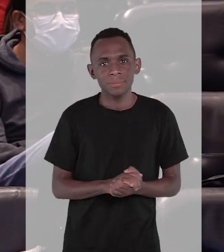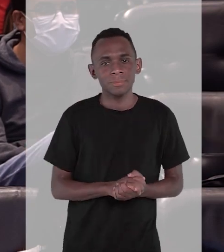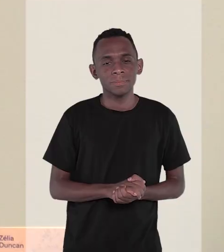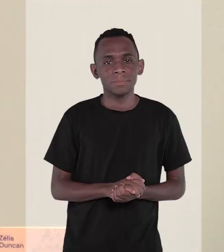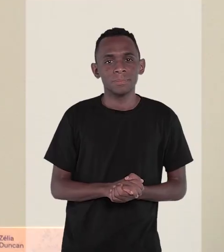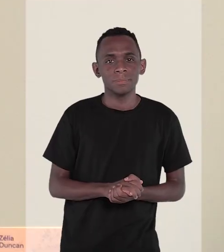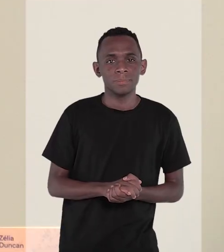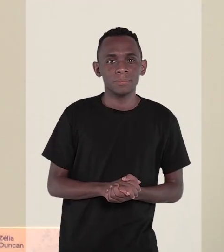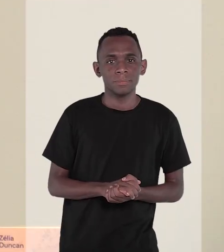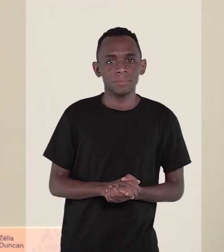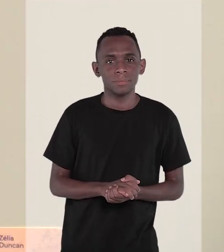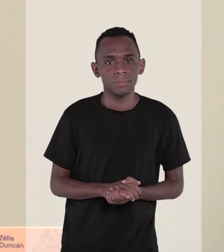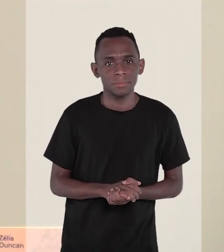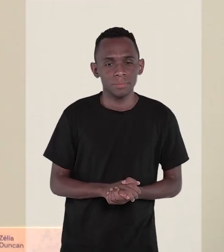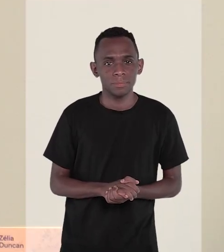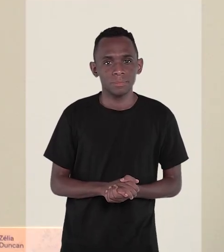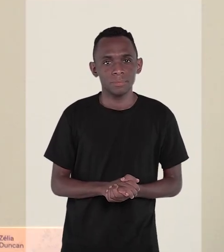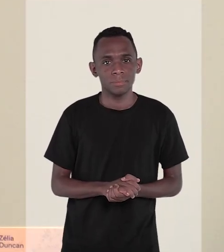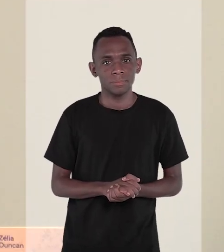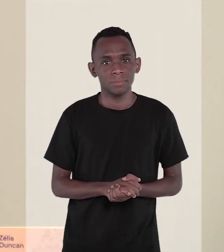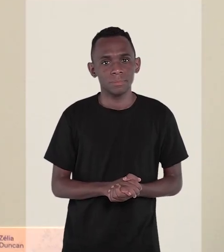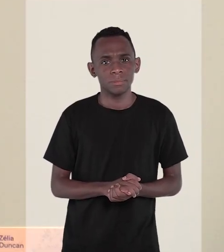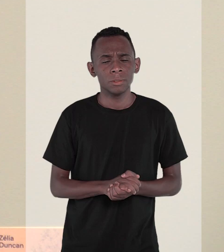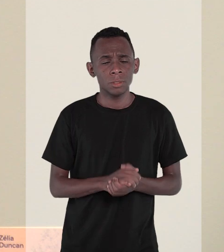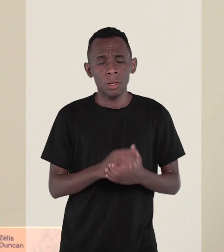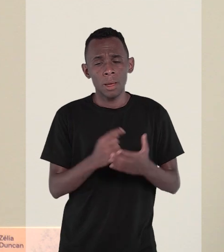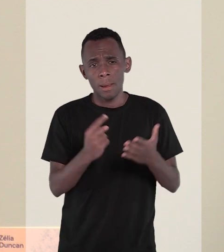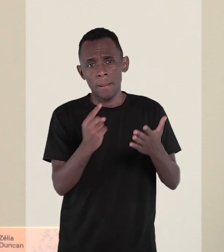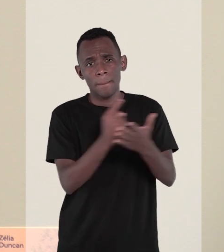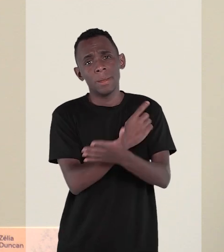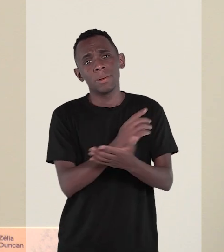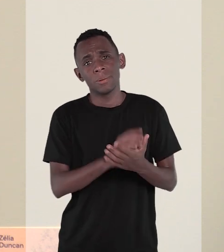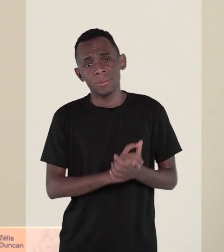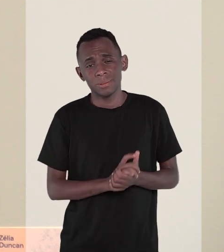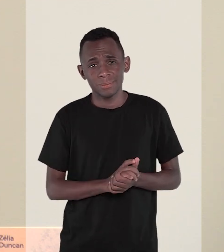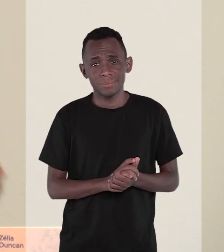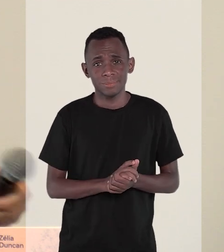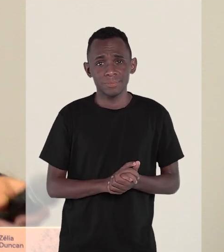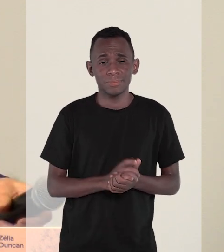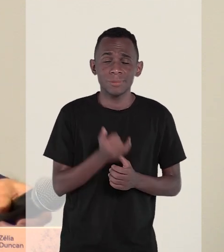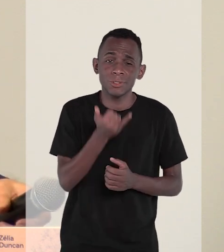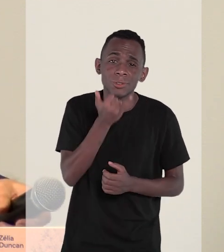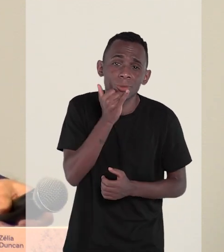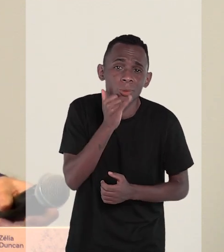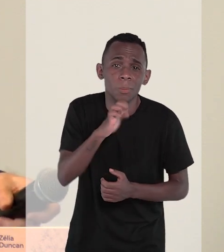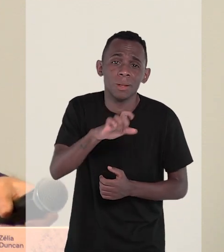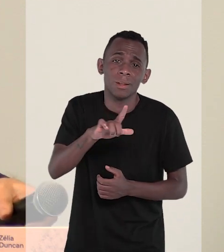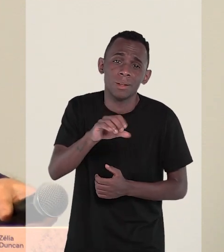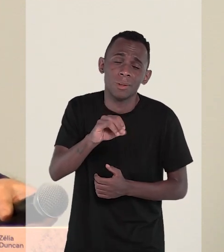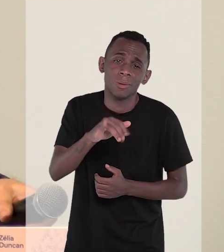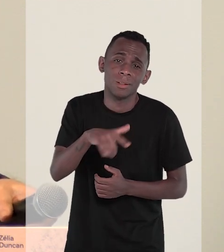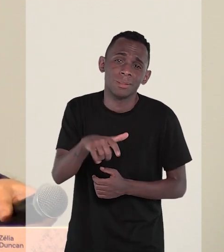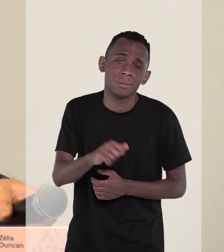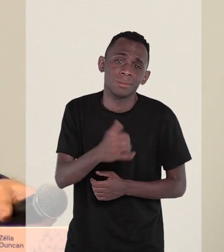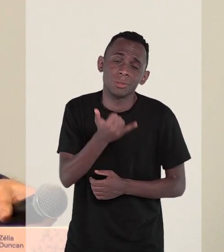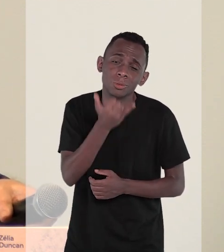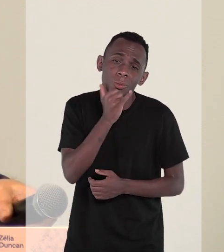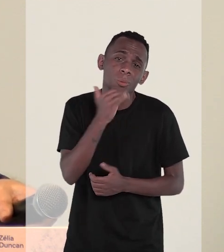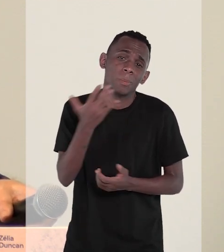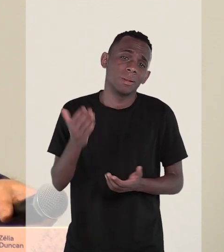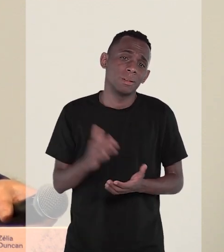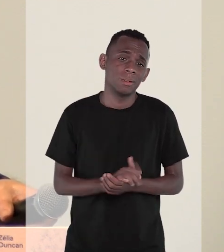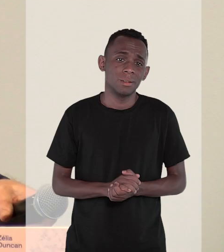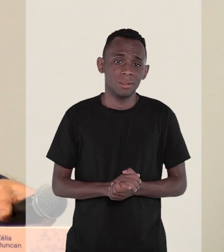isso. Não, Elô, agora sério. Faz uma pergunta para a Zélia. Tadinha, Heloísa, desculpa, tá